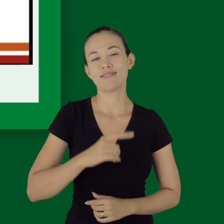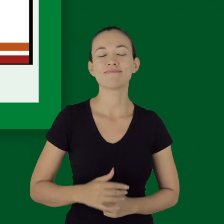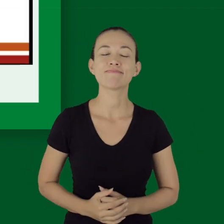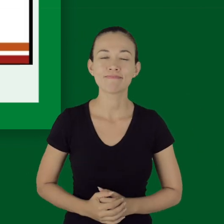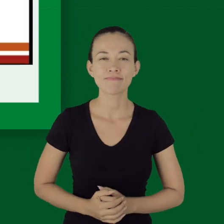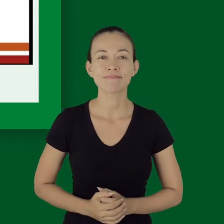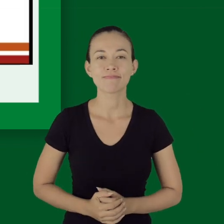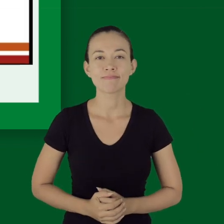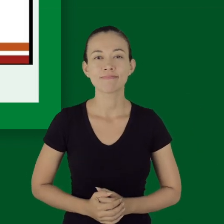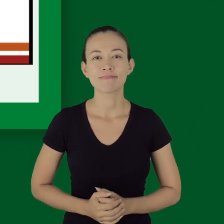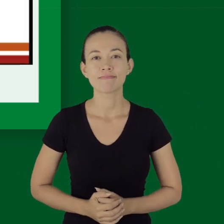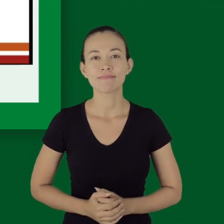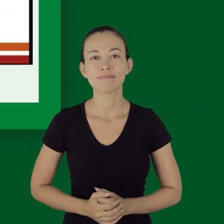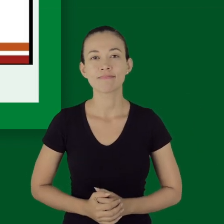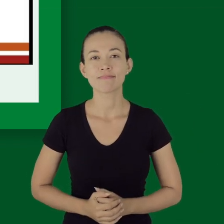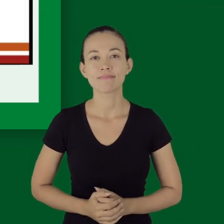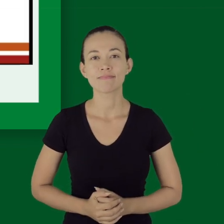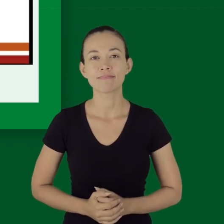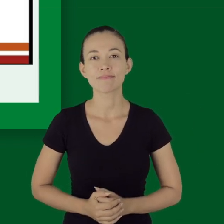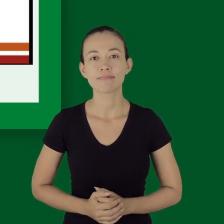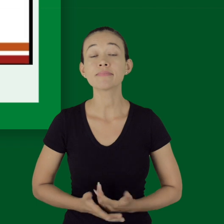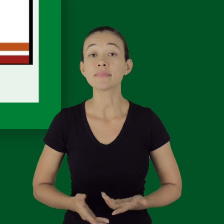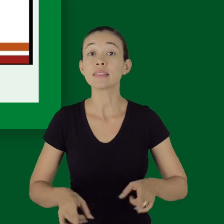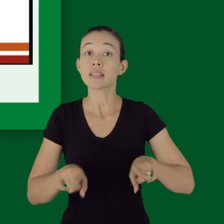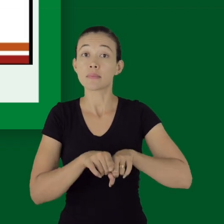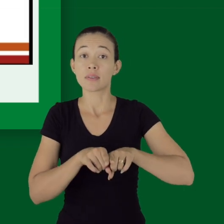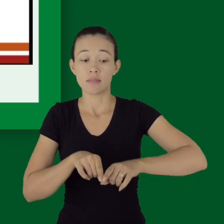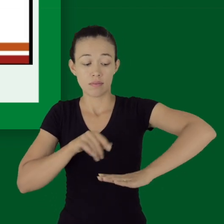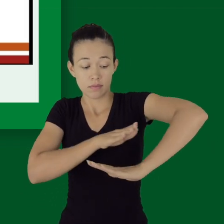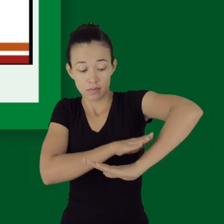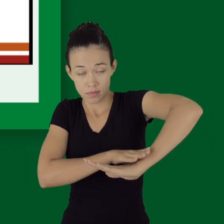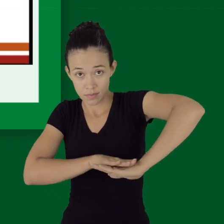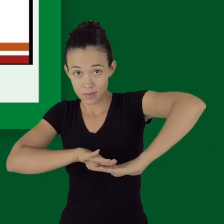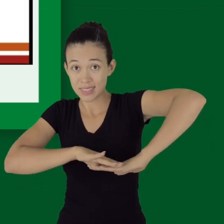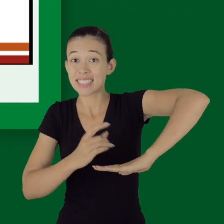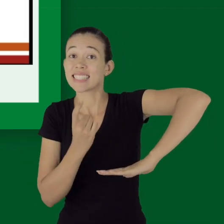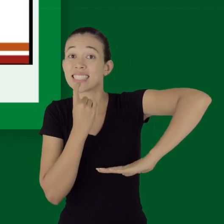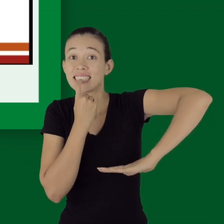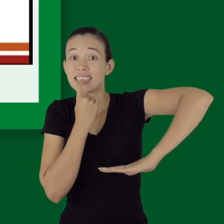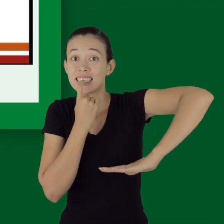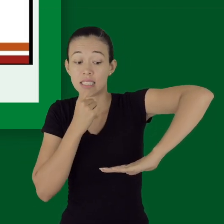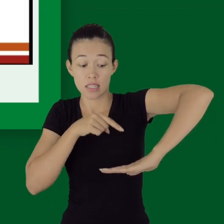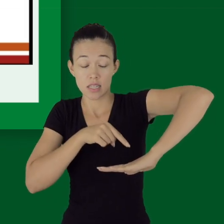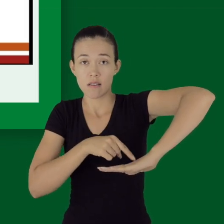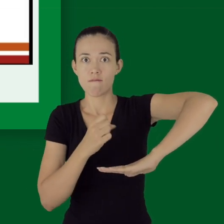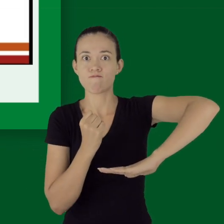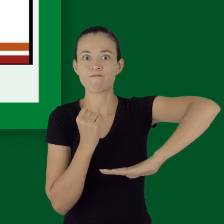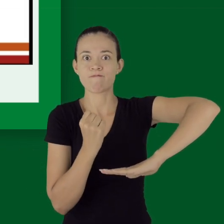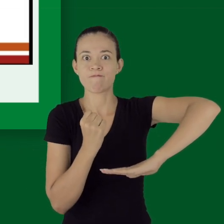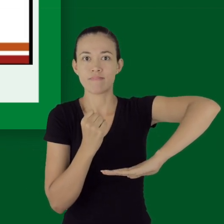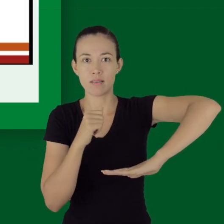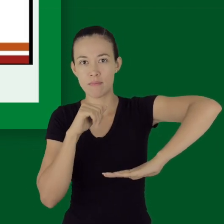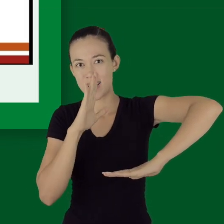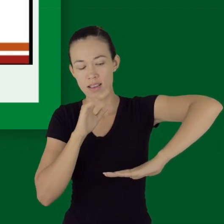Além de ter uma estrutura, a estrutura óssea lombar ela é mais robusta. Então, esse processo de transição com